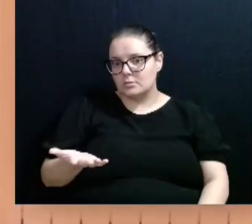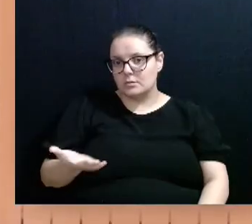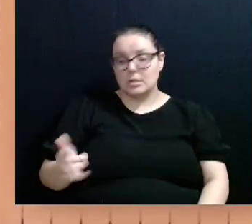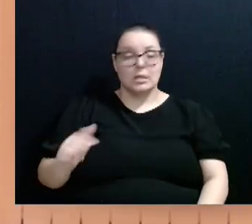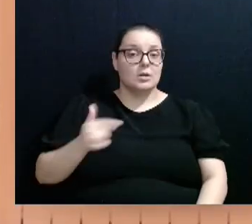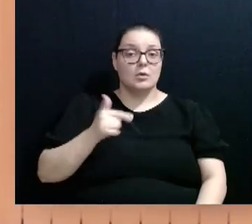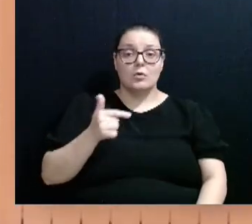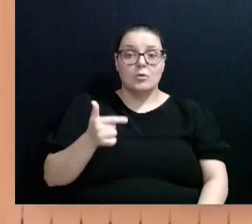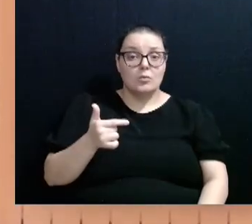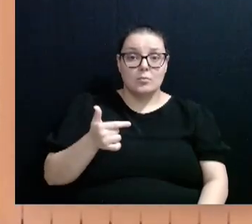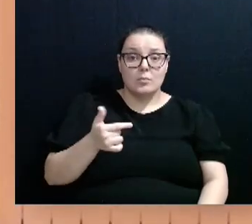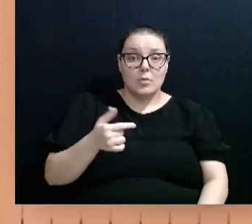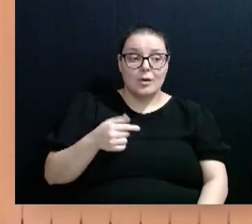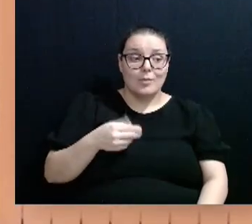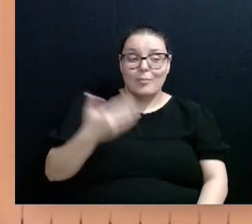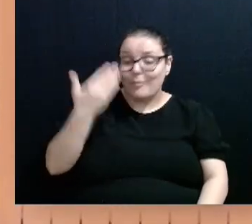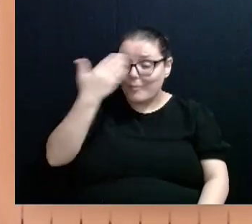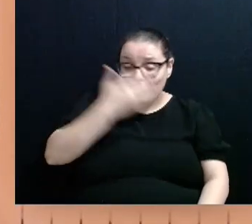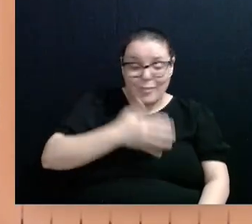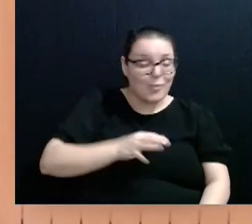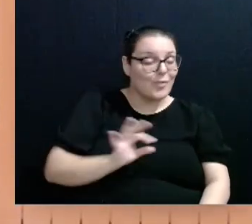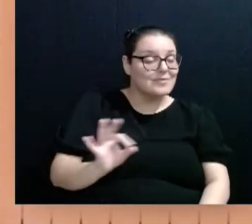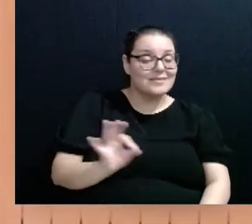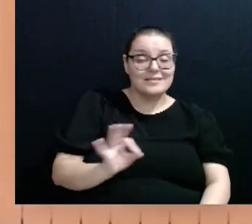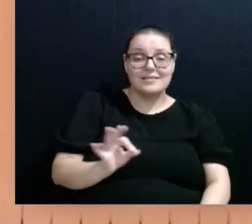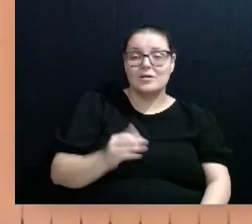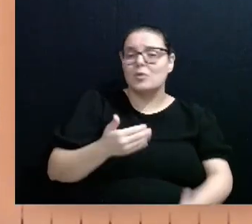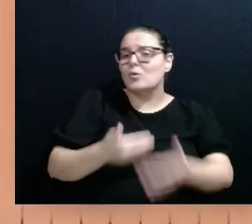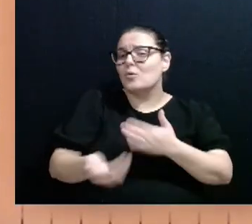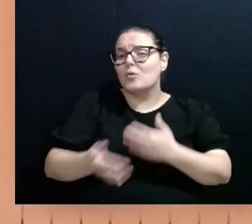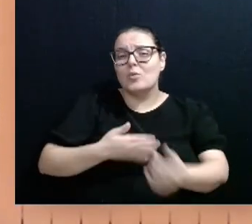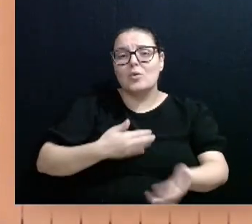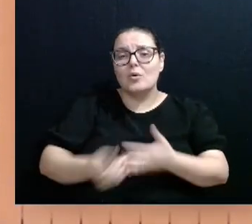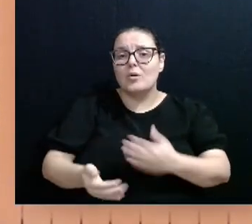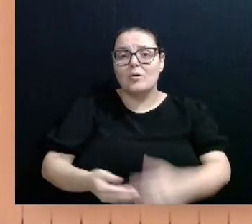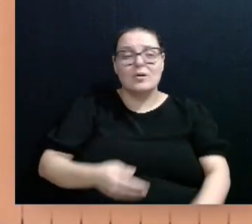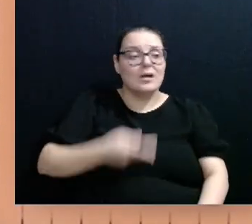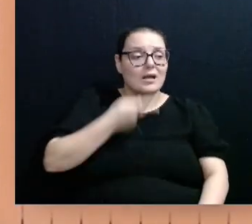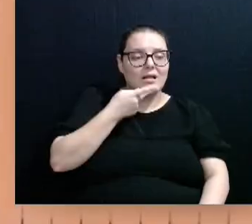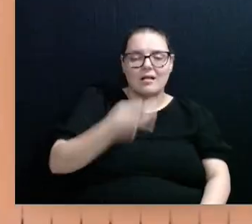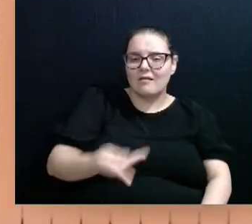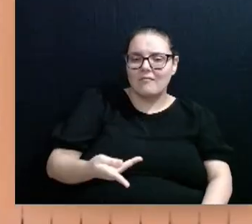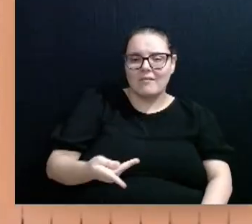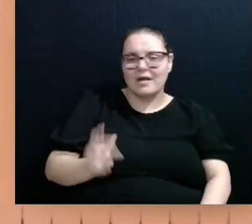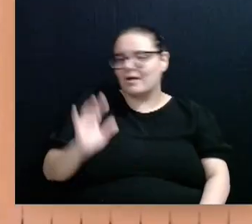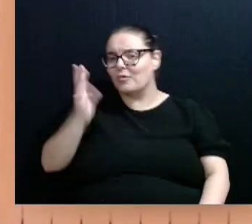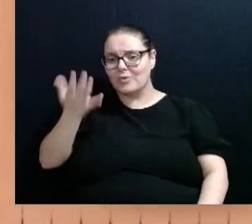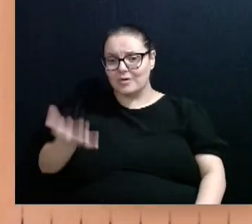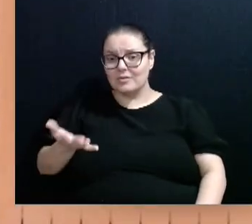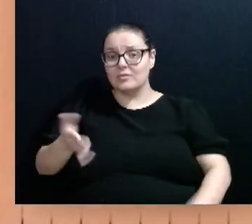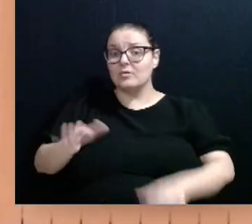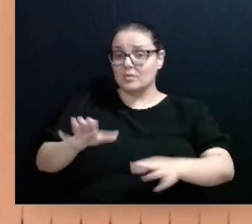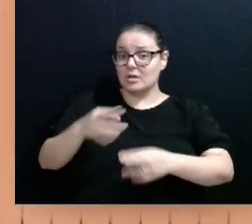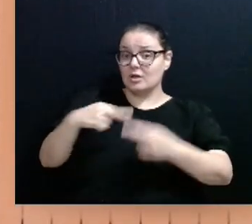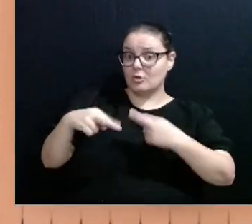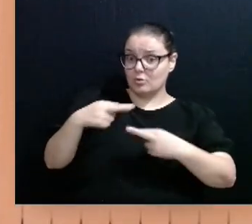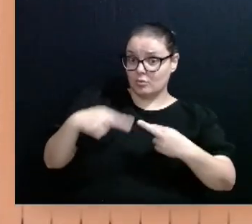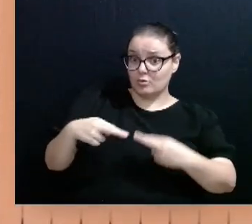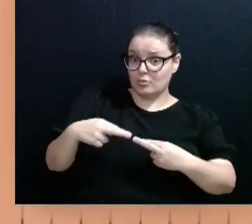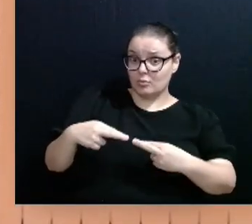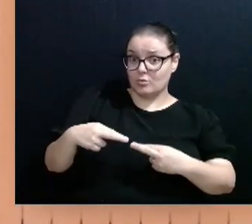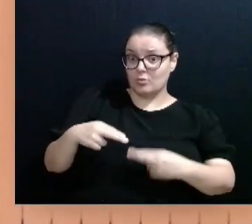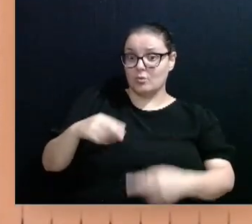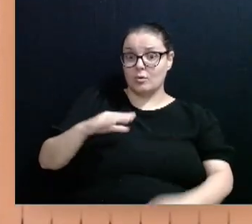indícios mínimos de que quaisquer dos fatos existiram. E, aliás, com relação ao caso que gerou